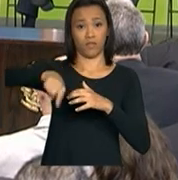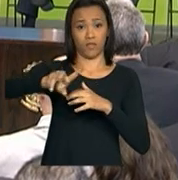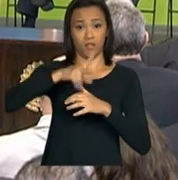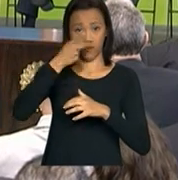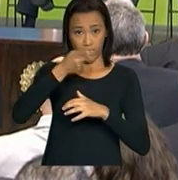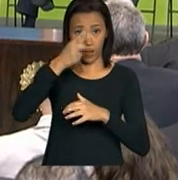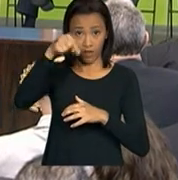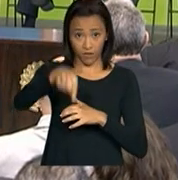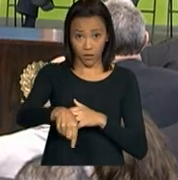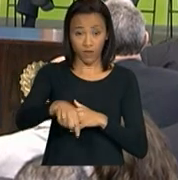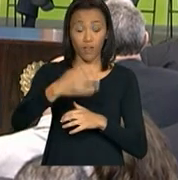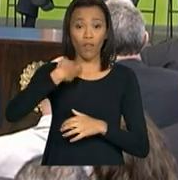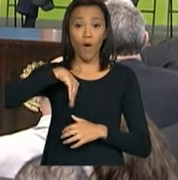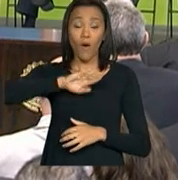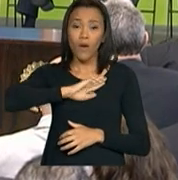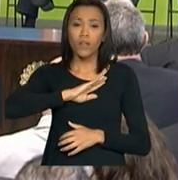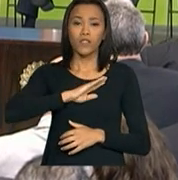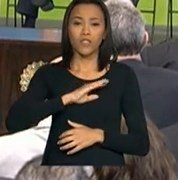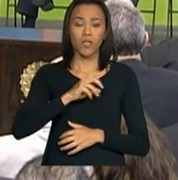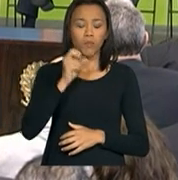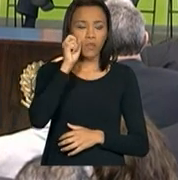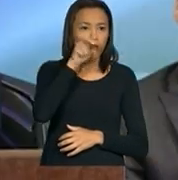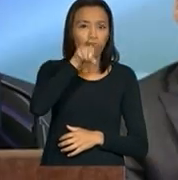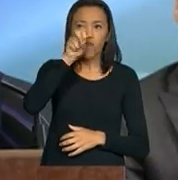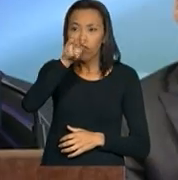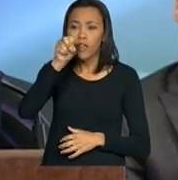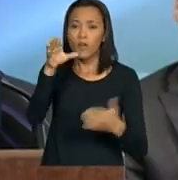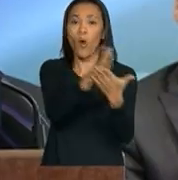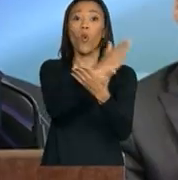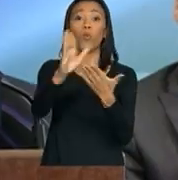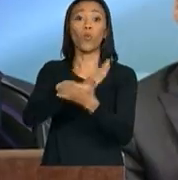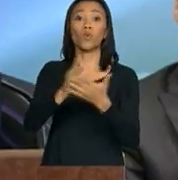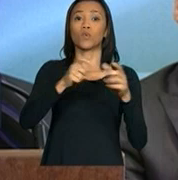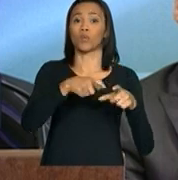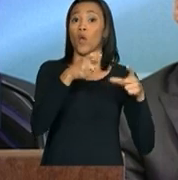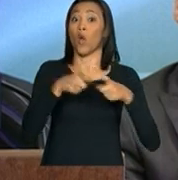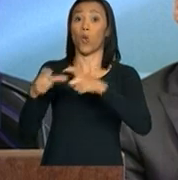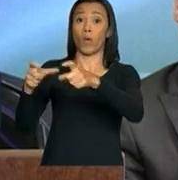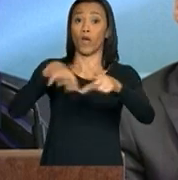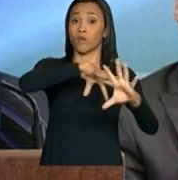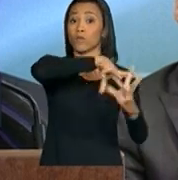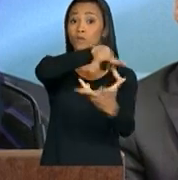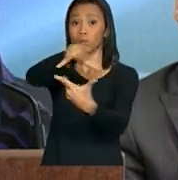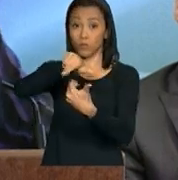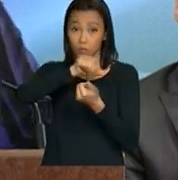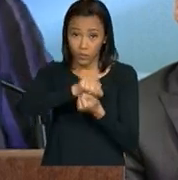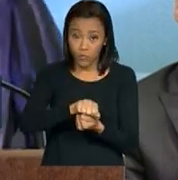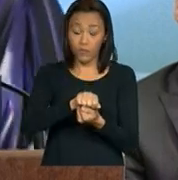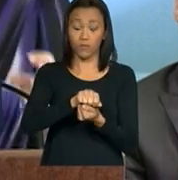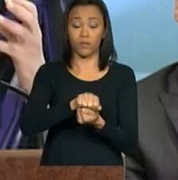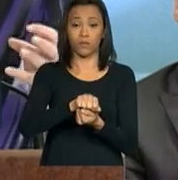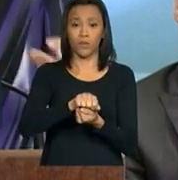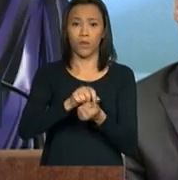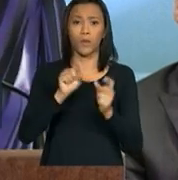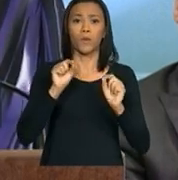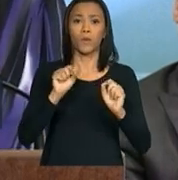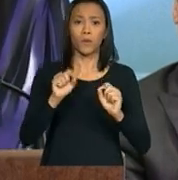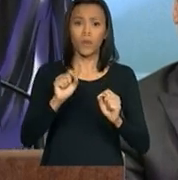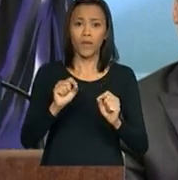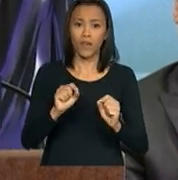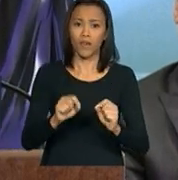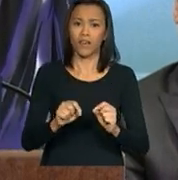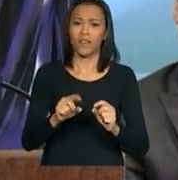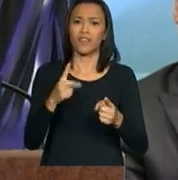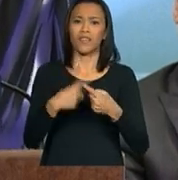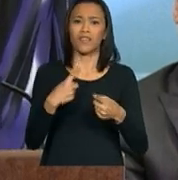nós estamos assistindo em alguns lugares do mundo processos de de deterioração